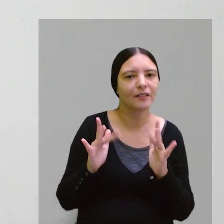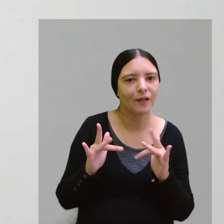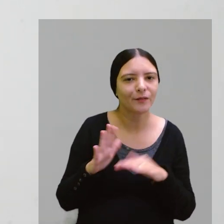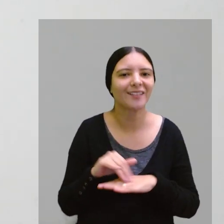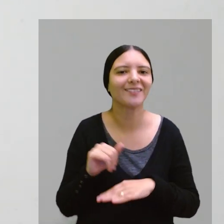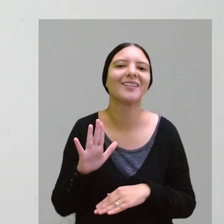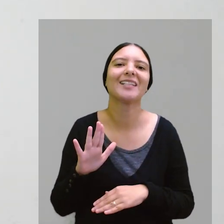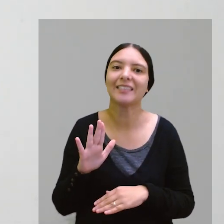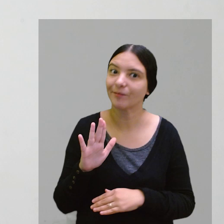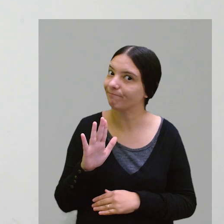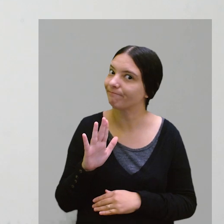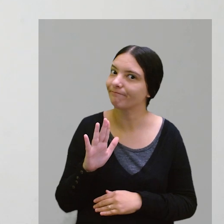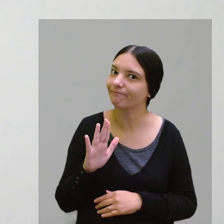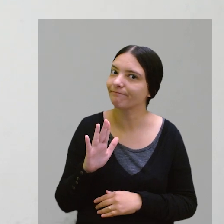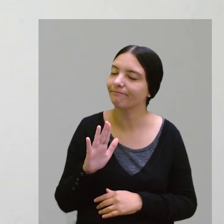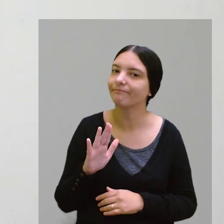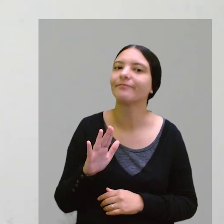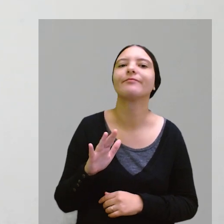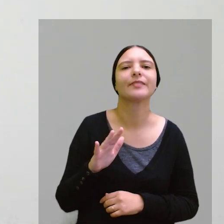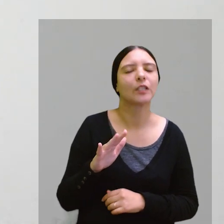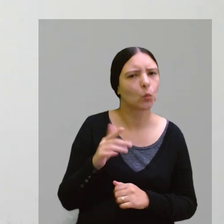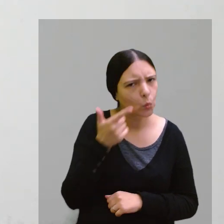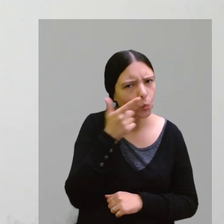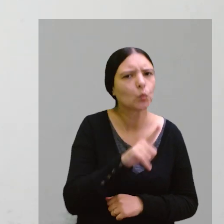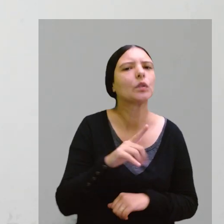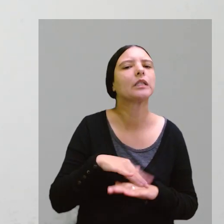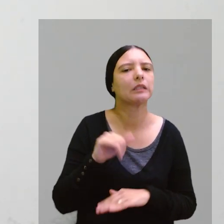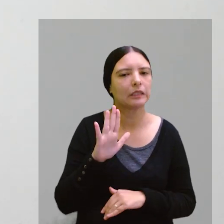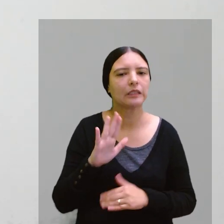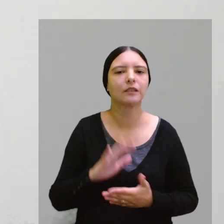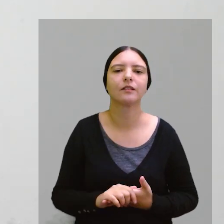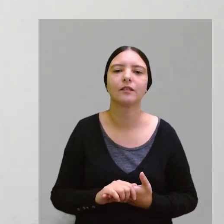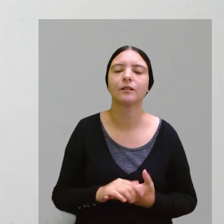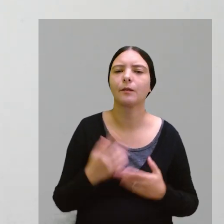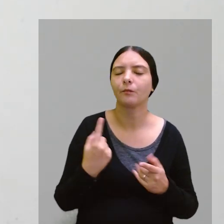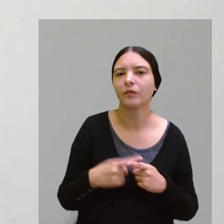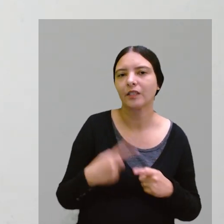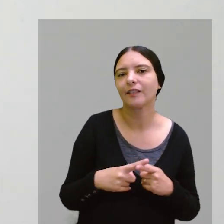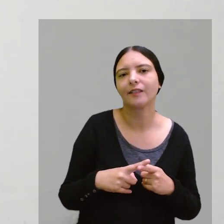namorada e namorado? Consegue muito mais? Isso é